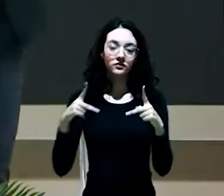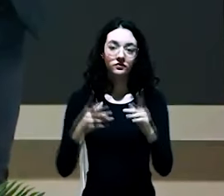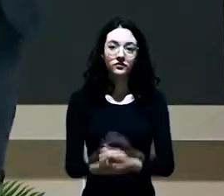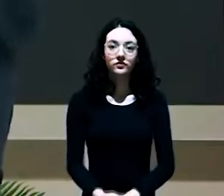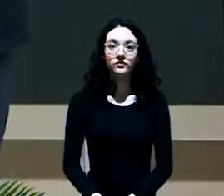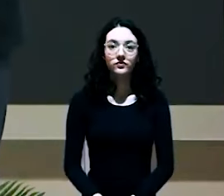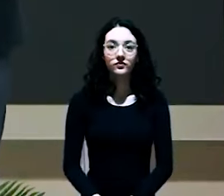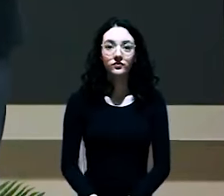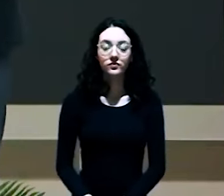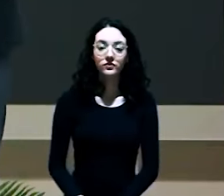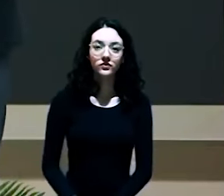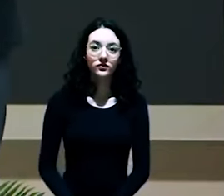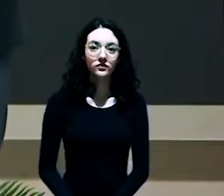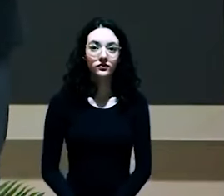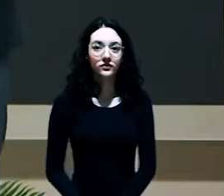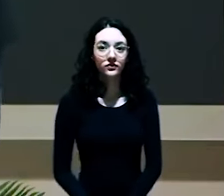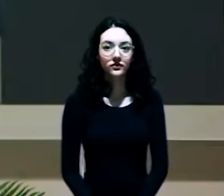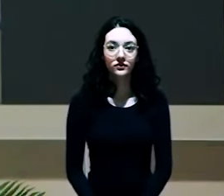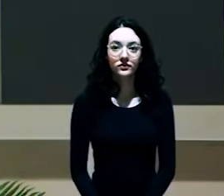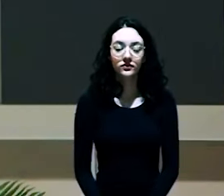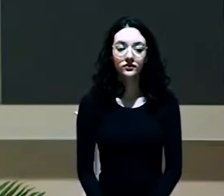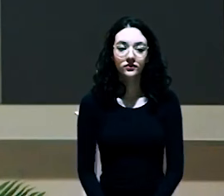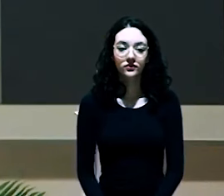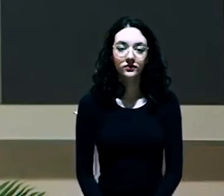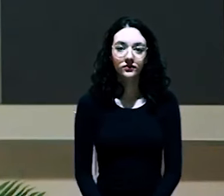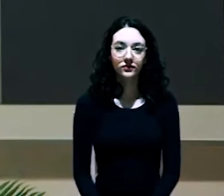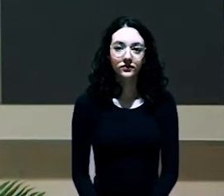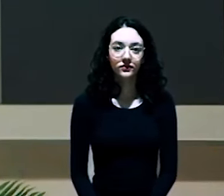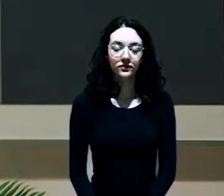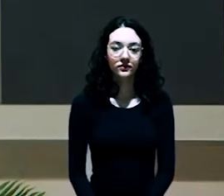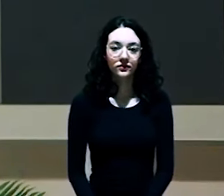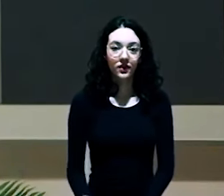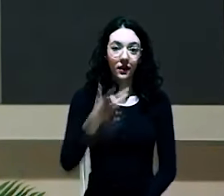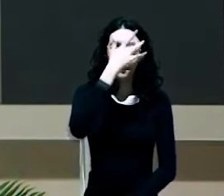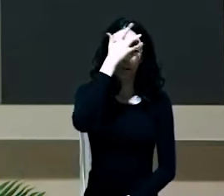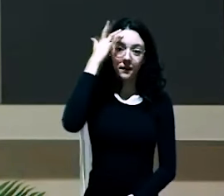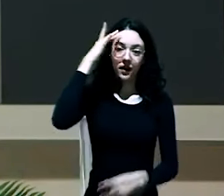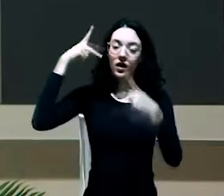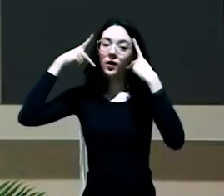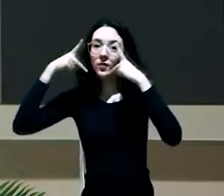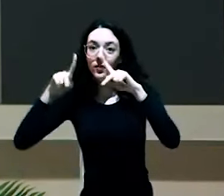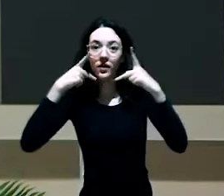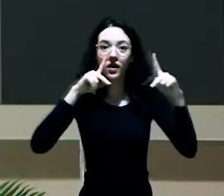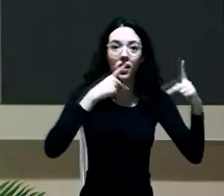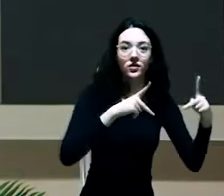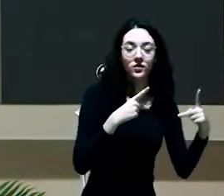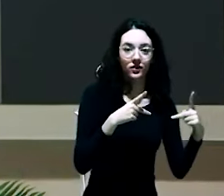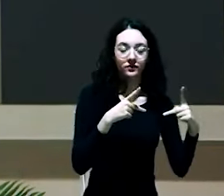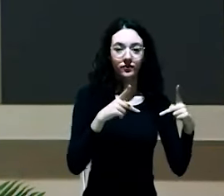E agora neste ano, cada 100 mensagens, um faz referência